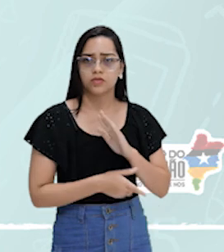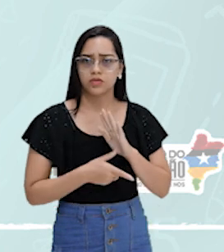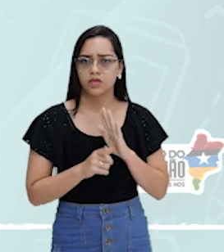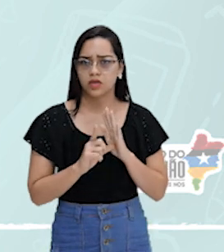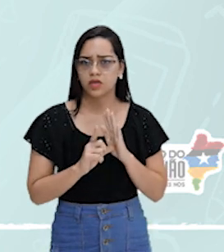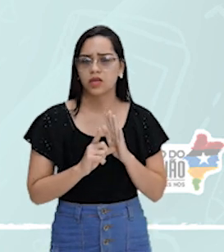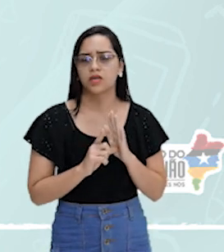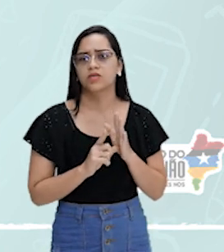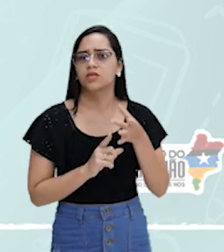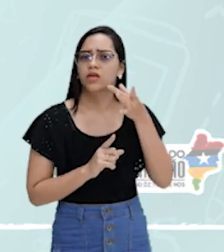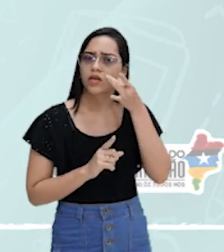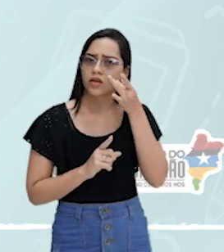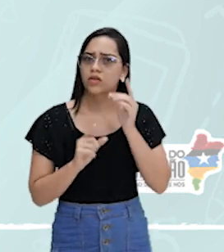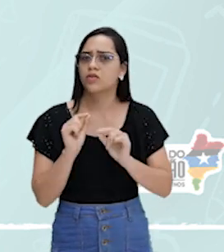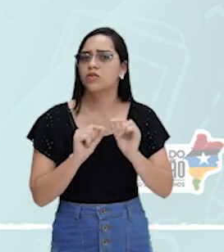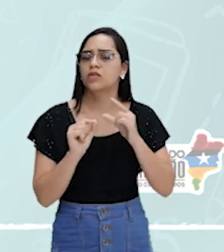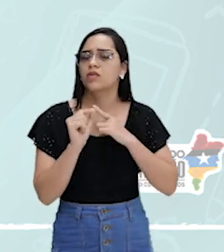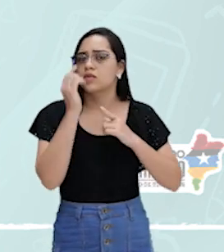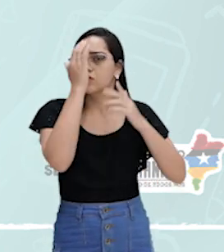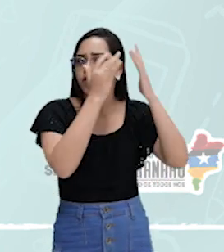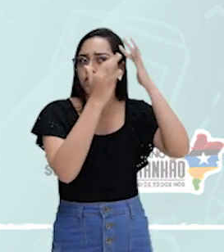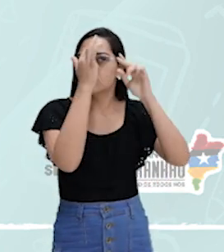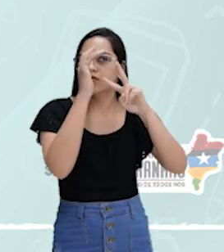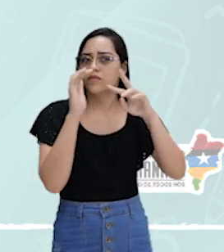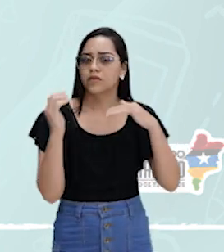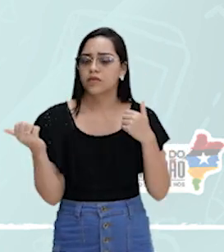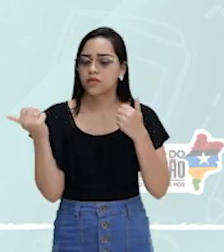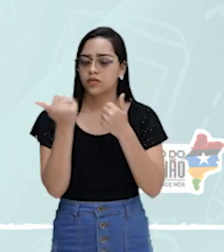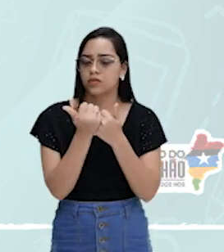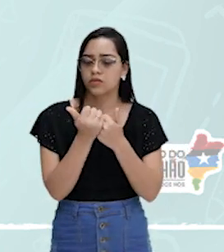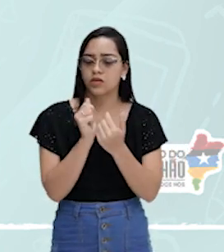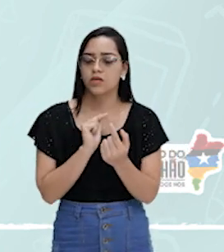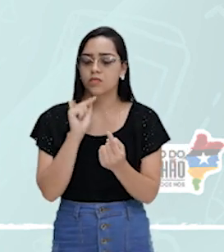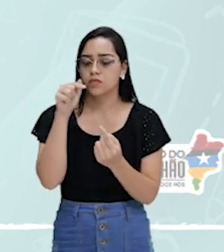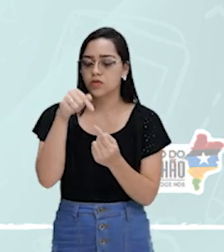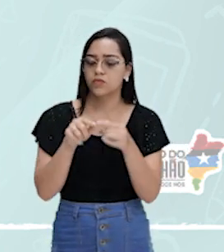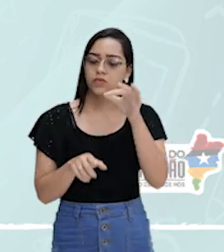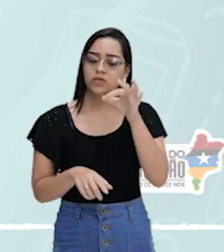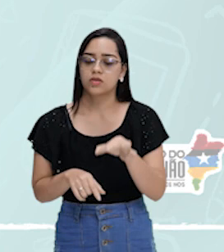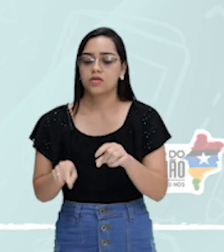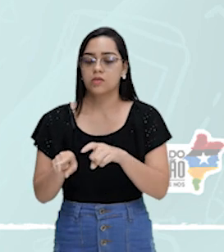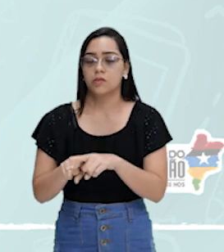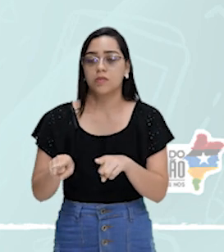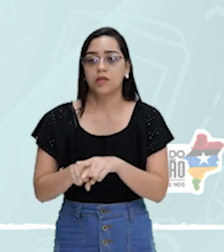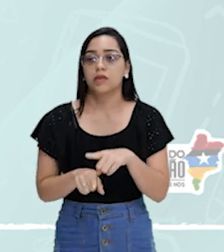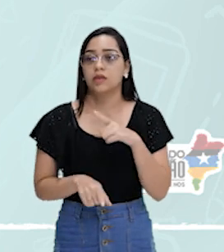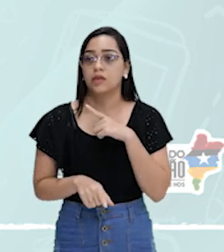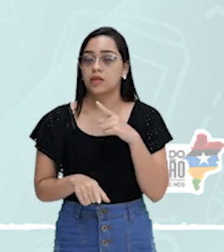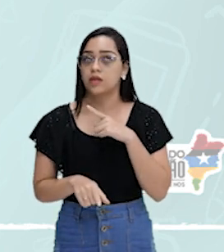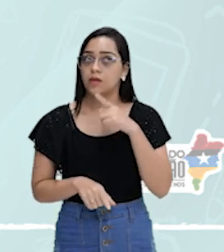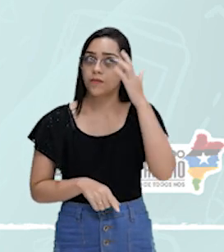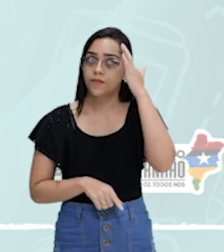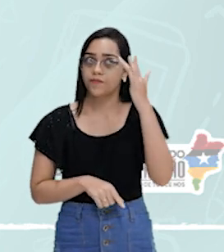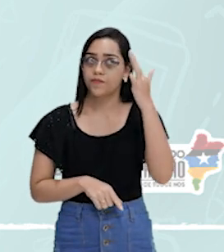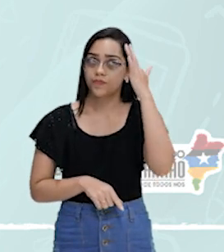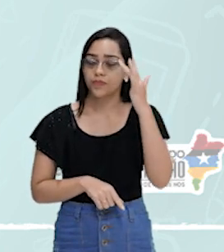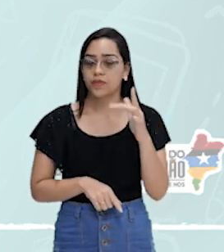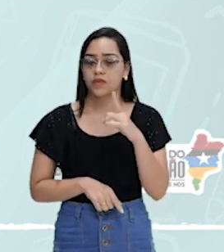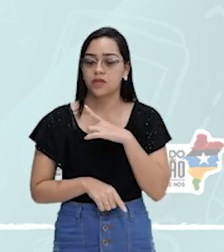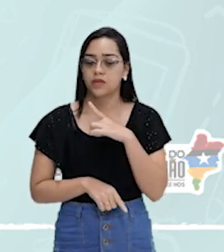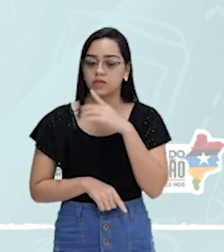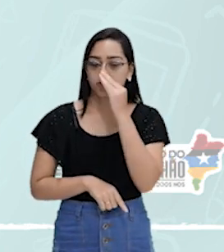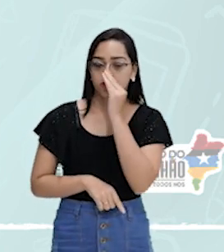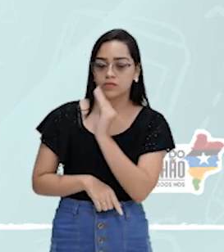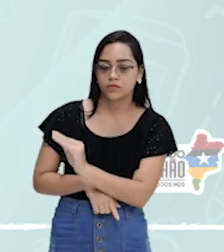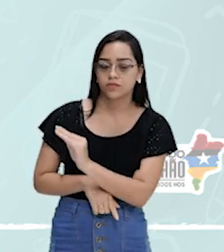no realismo, onde a subjetividade vai dar lugar à objetividade, onde a idealização fica de lado,